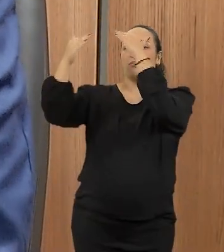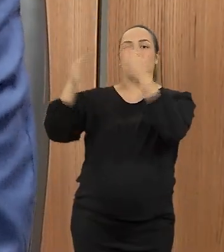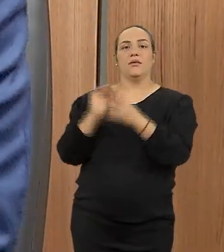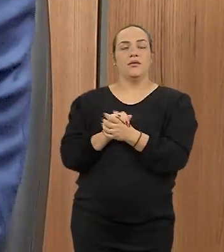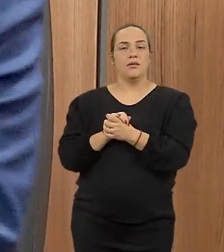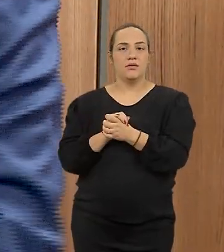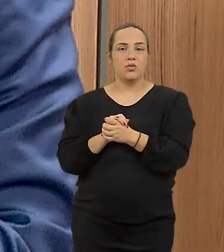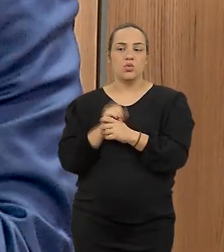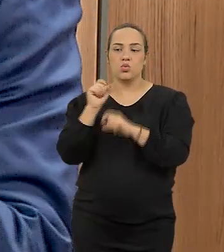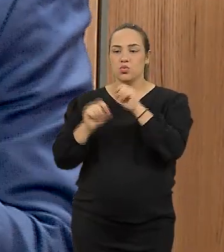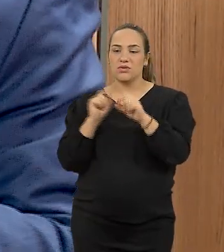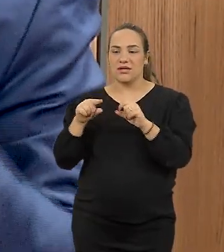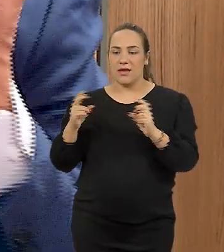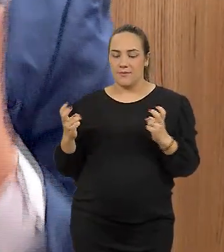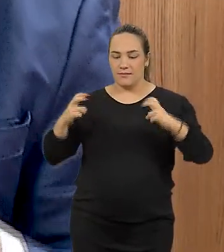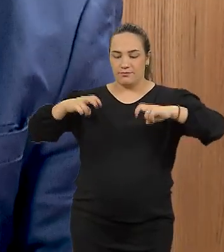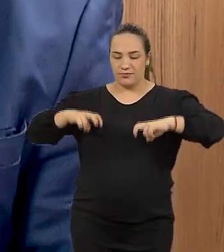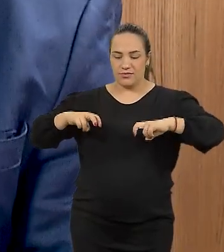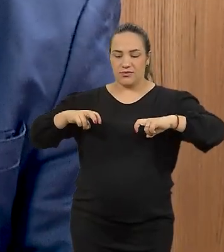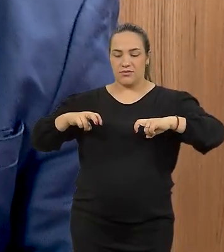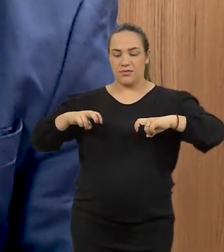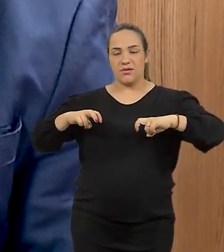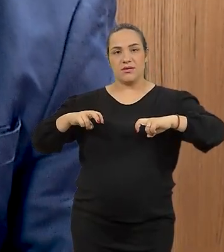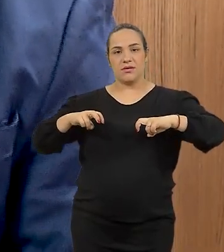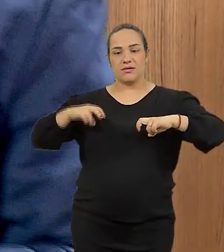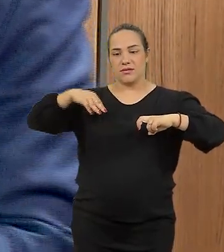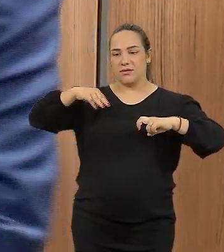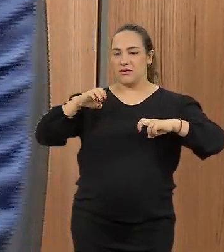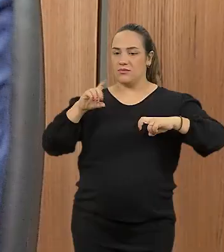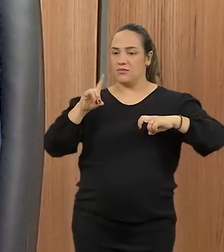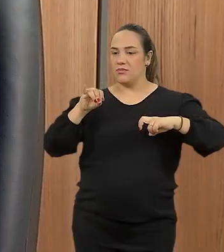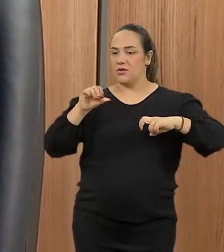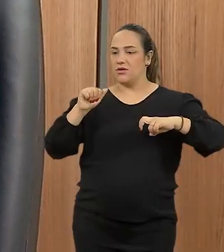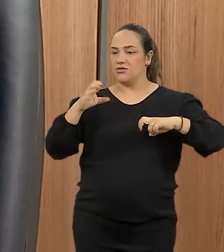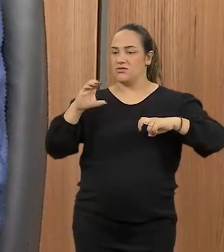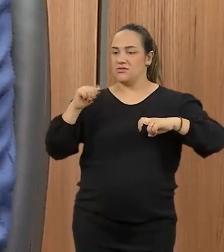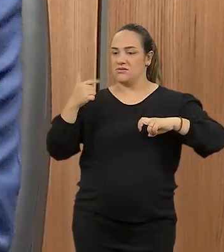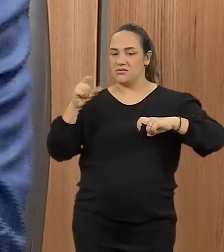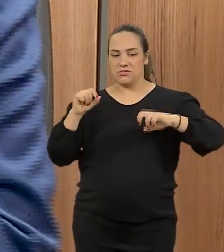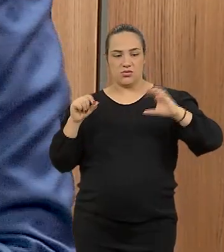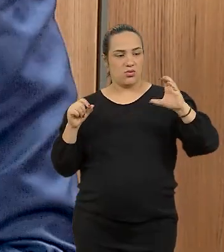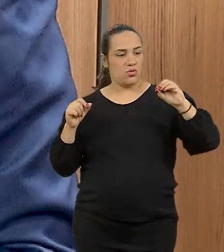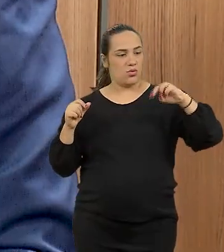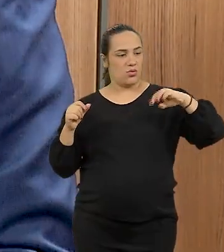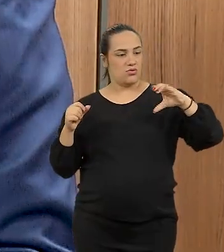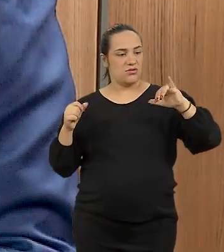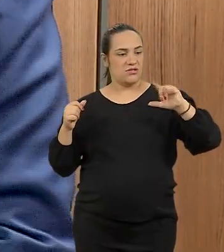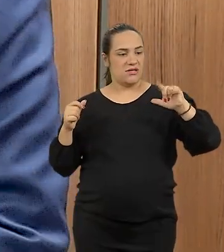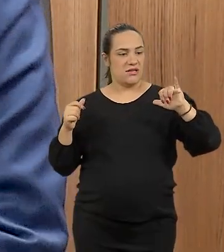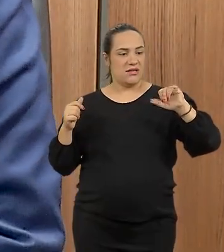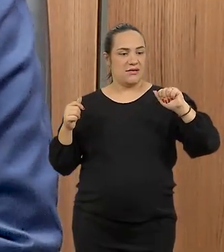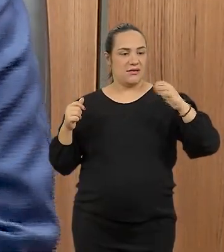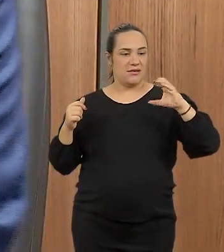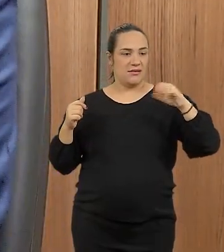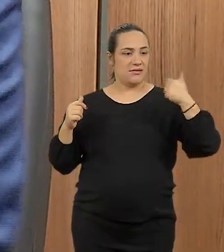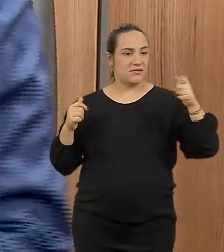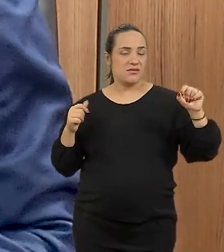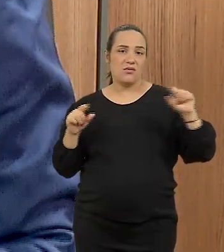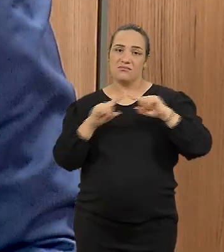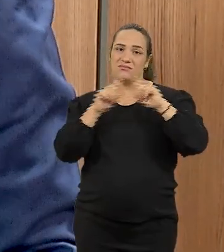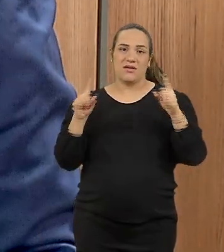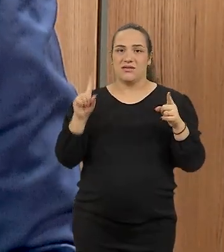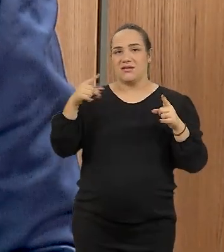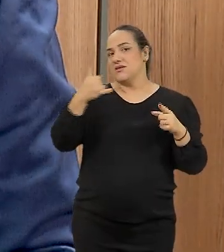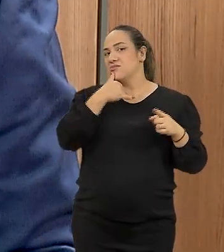evolução científica no que seja a mediação ou conciliação. As técnicas, elas estão evoluindo. Mas, infelizmente,